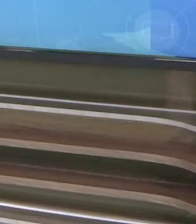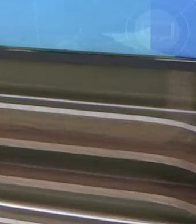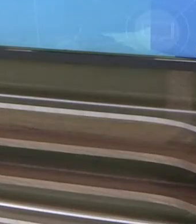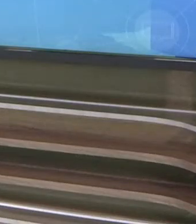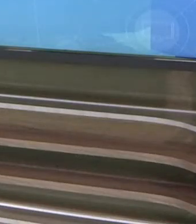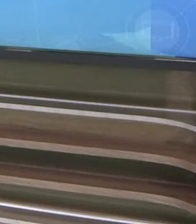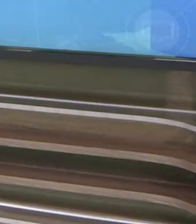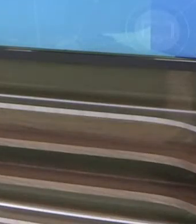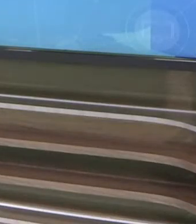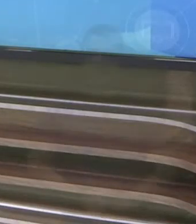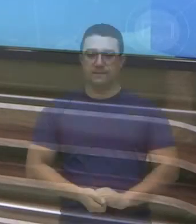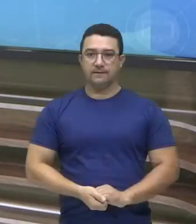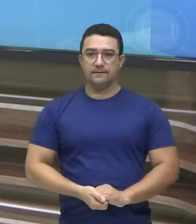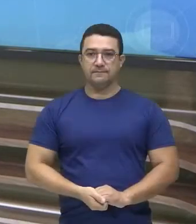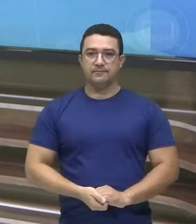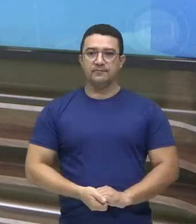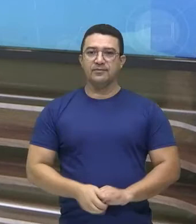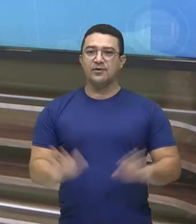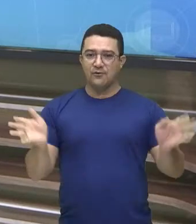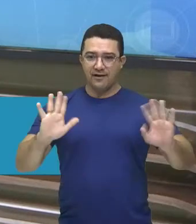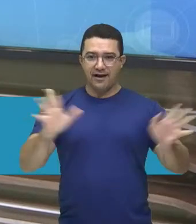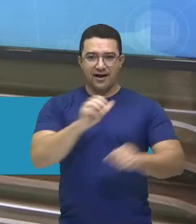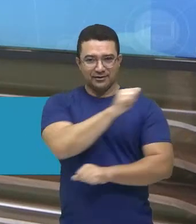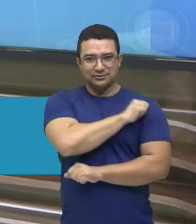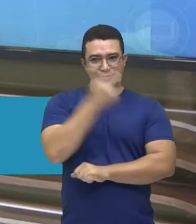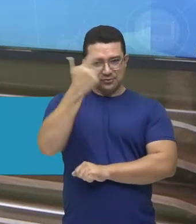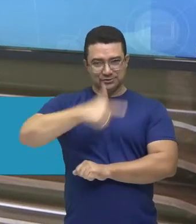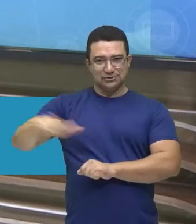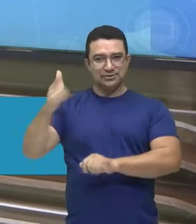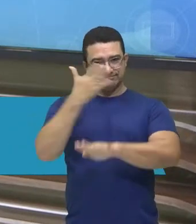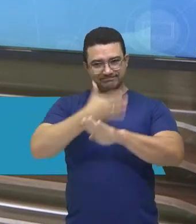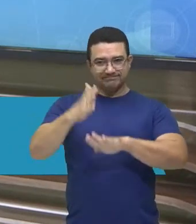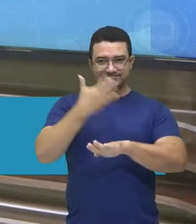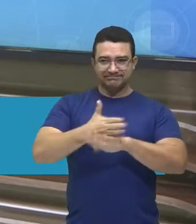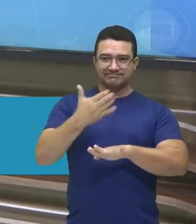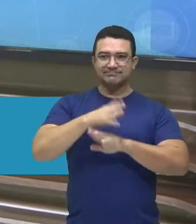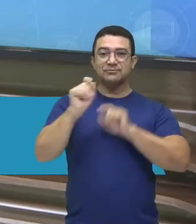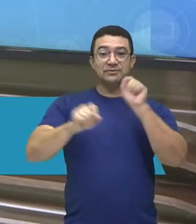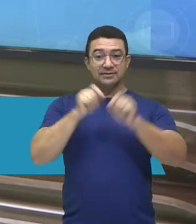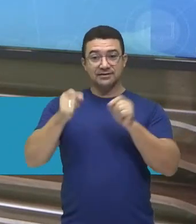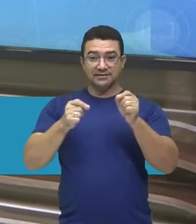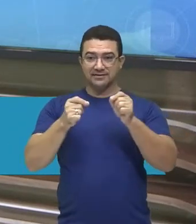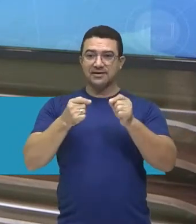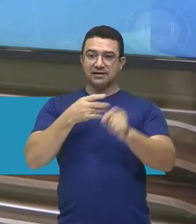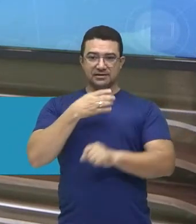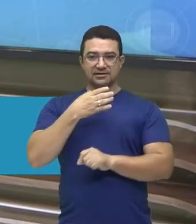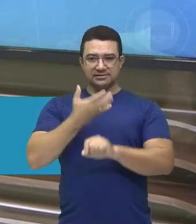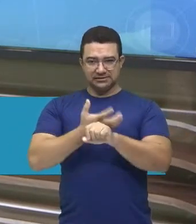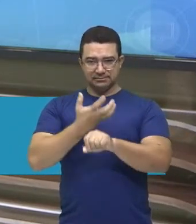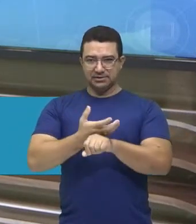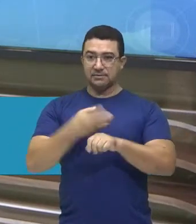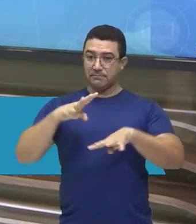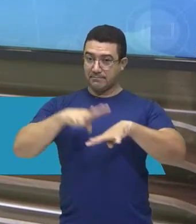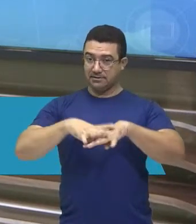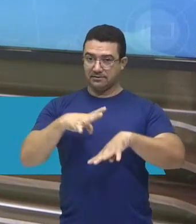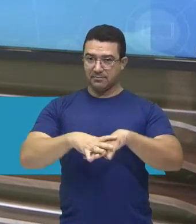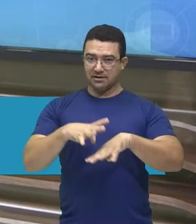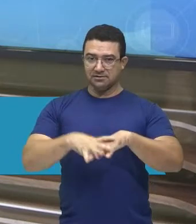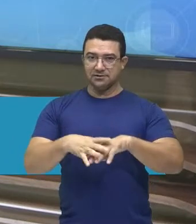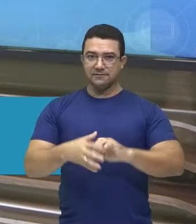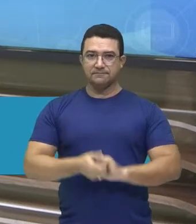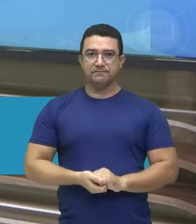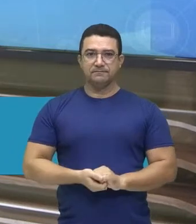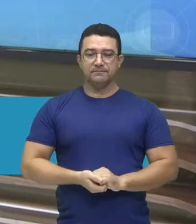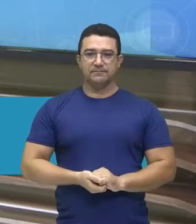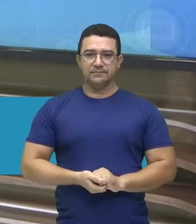Olá, alunos! Então vamos continuar o nosso exercitando, falando agora de matemática, depois dessa bela aula de ciências com a